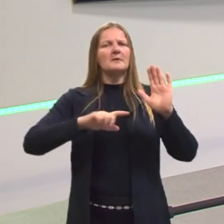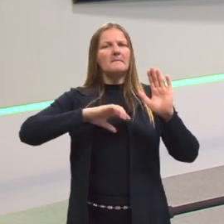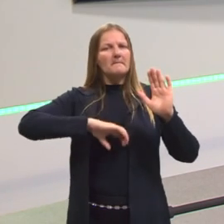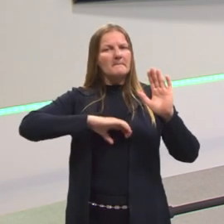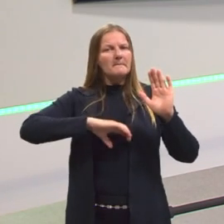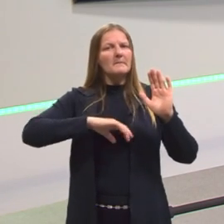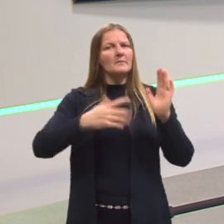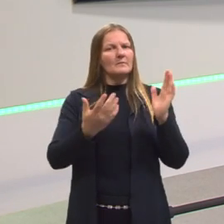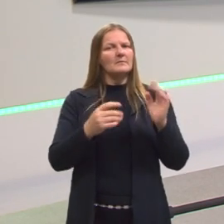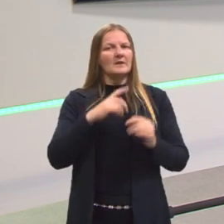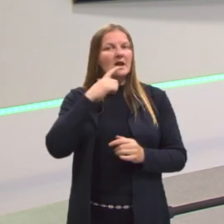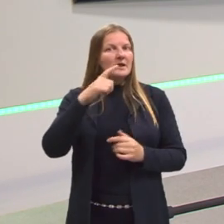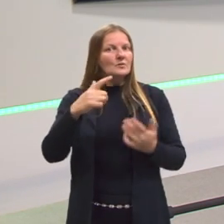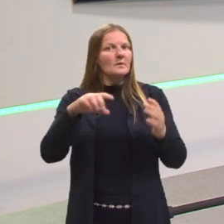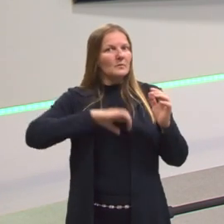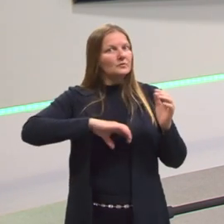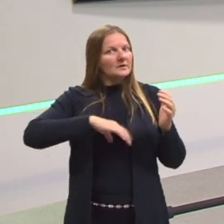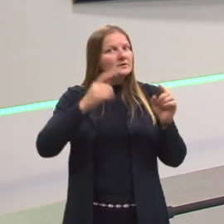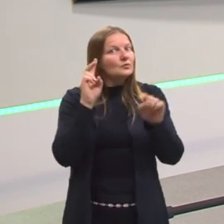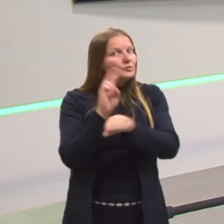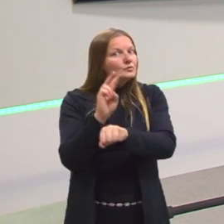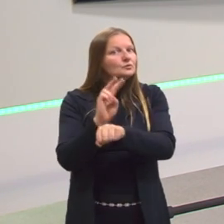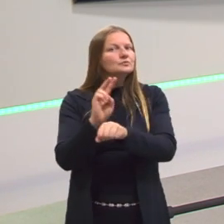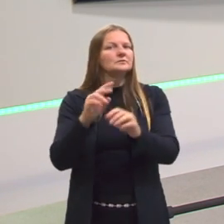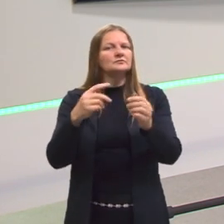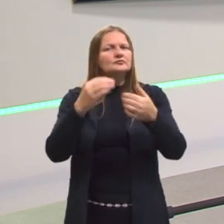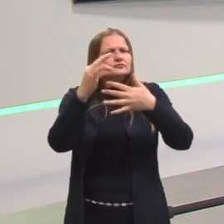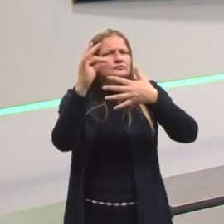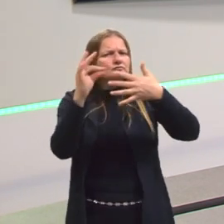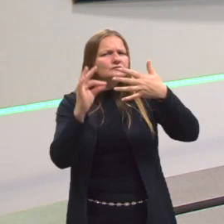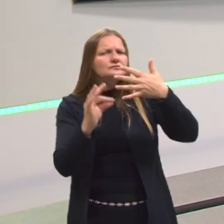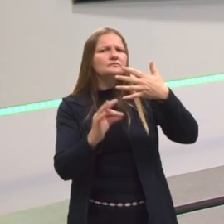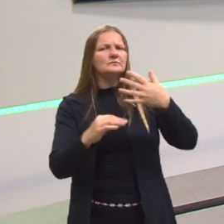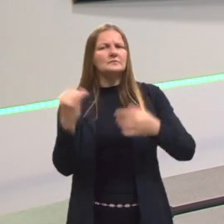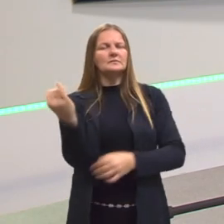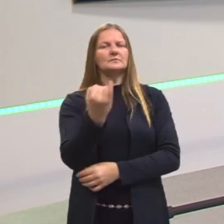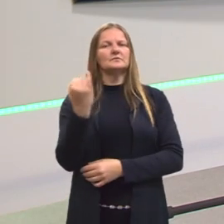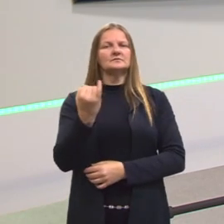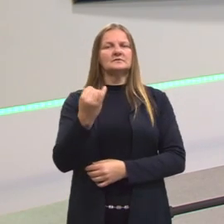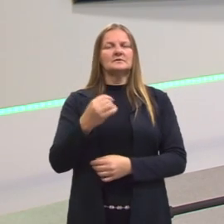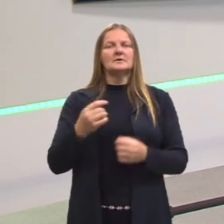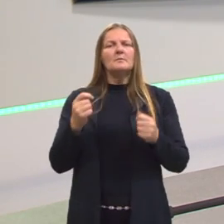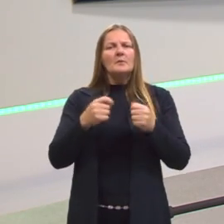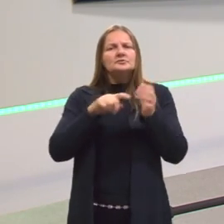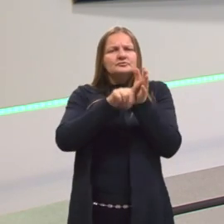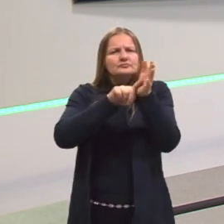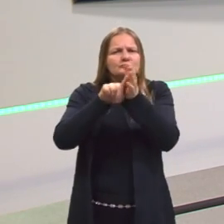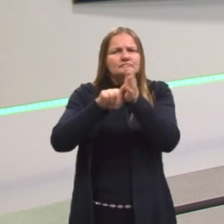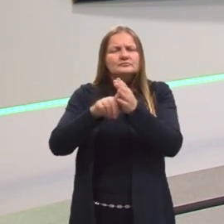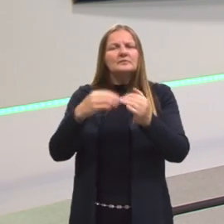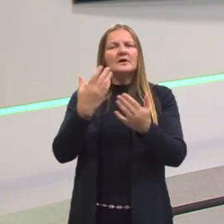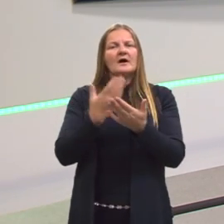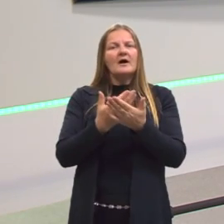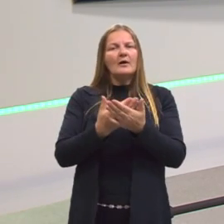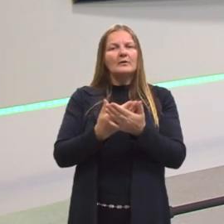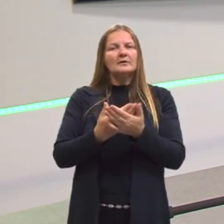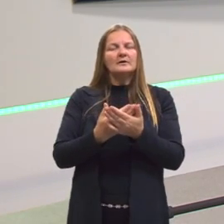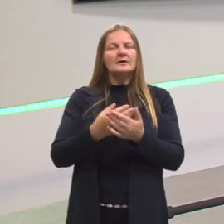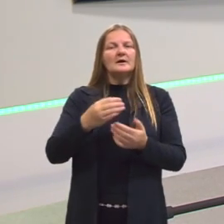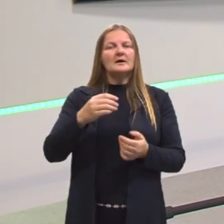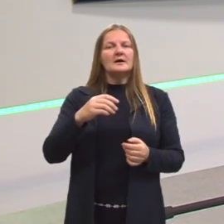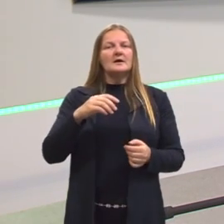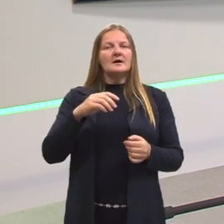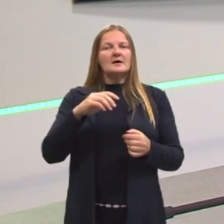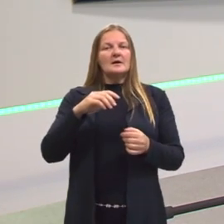língua então todos esses detalhes tu também pode conferir lá na aula de língua portuguesa da professora